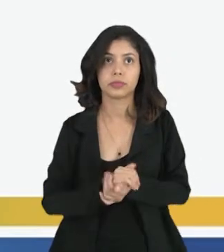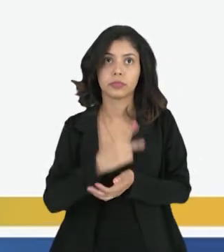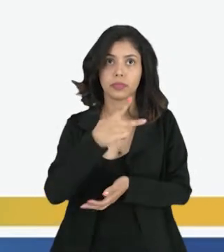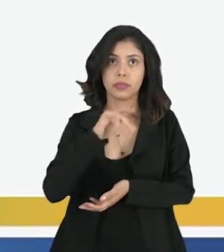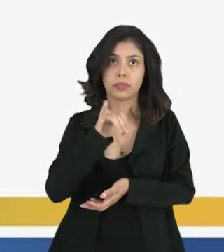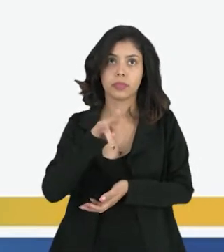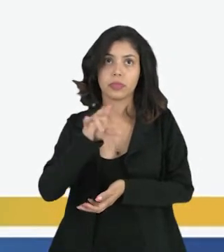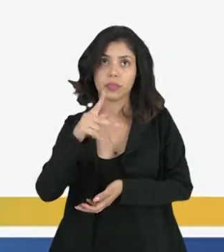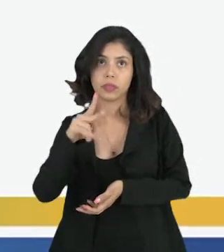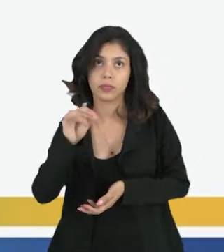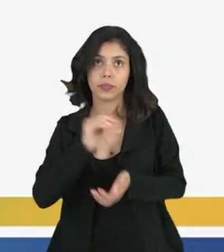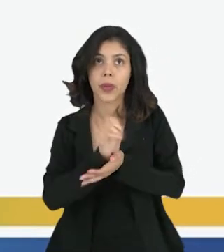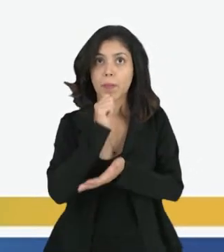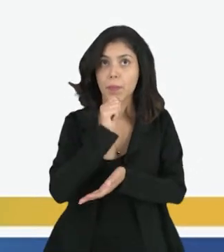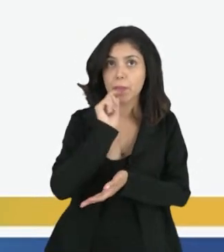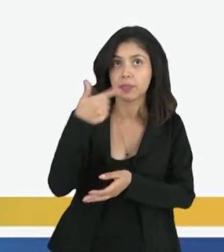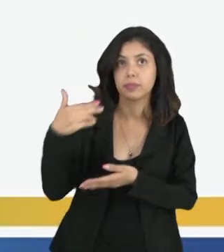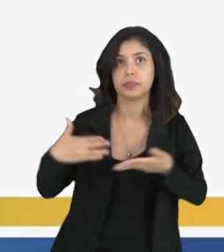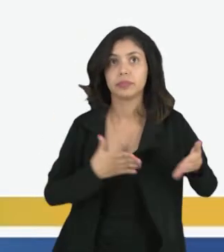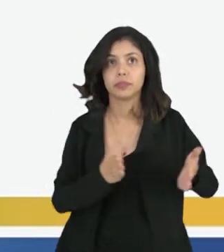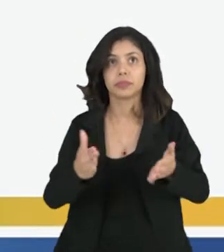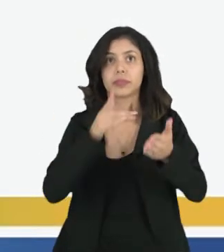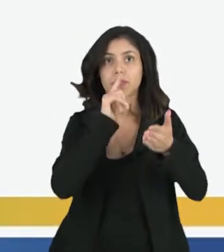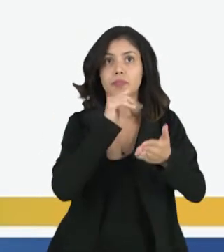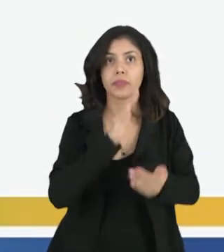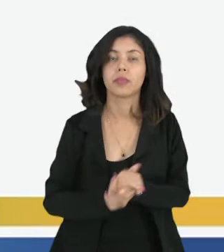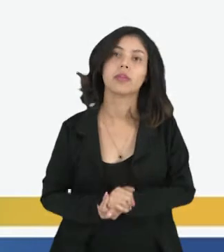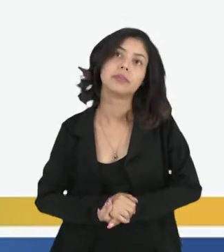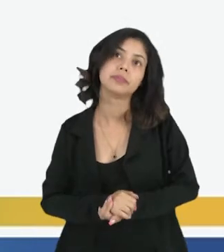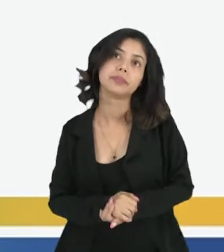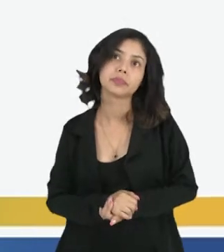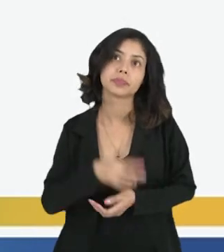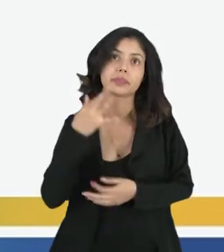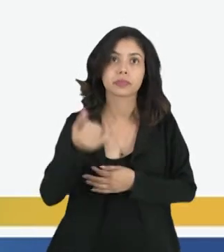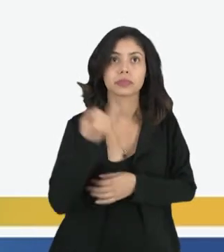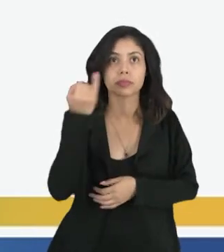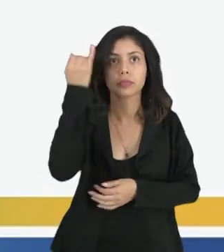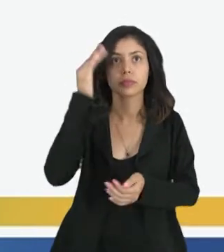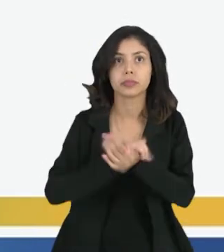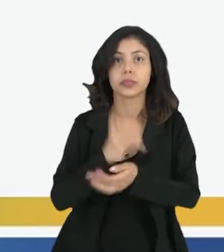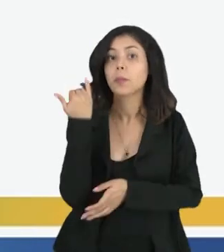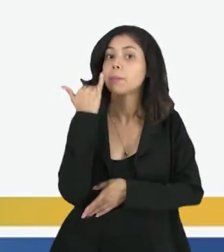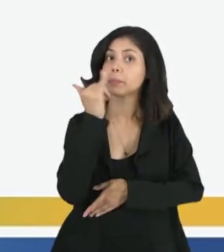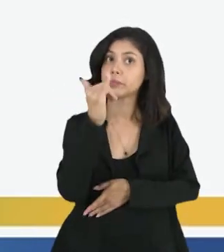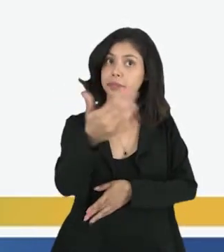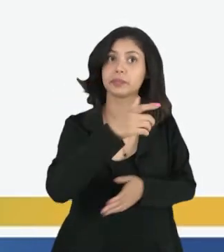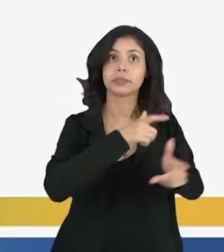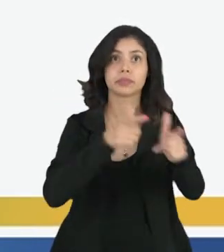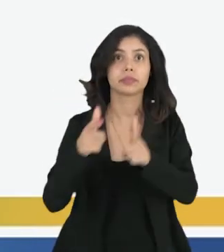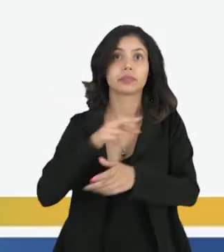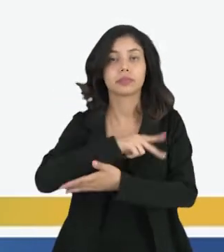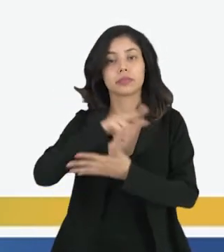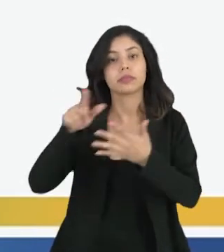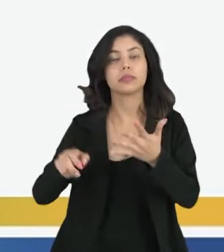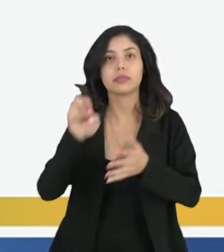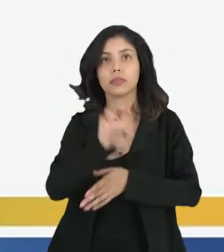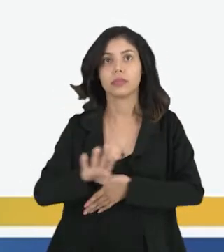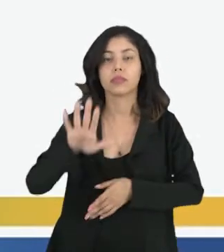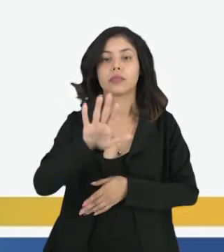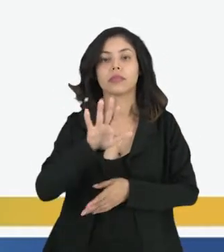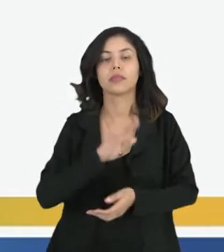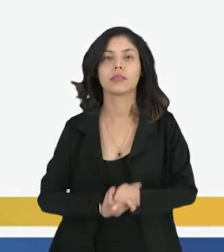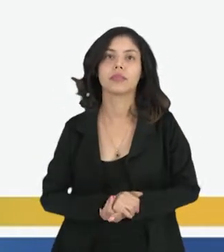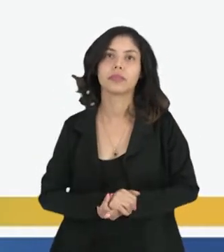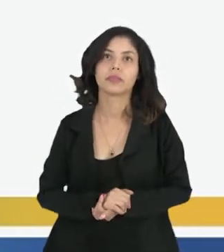o Peipus, além do rio de Indai e Ume, com a função de produzir eletricidade para diversas